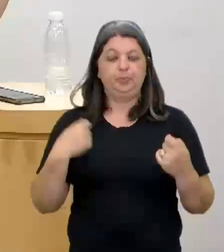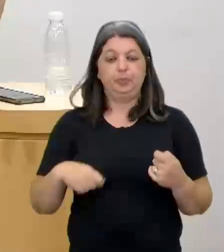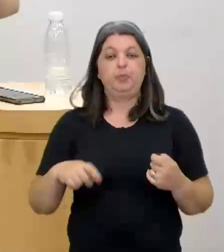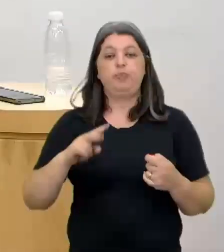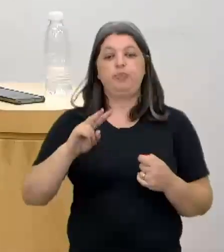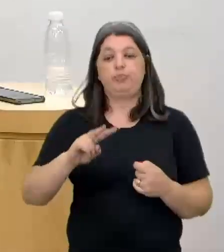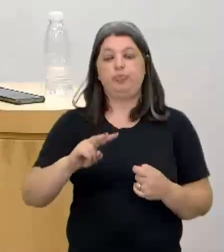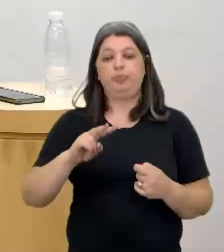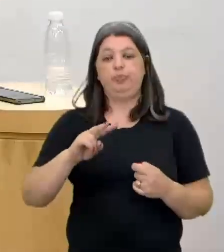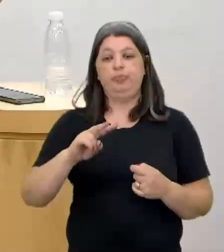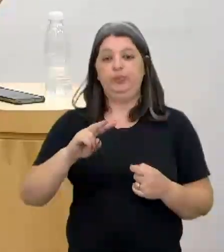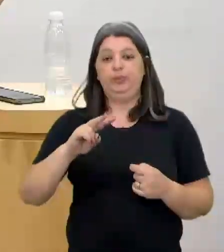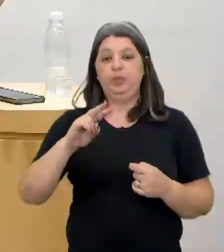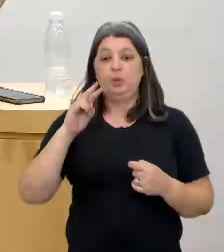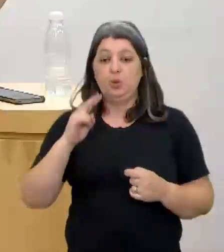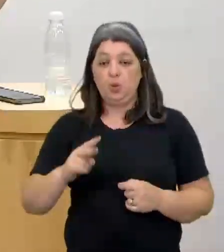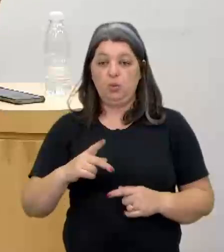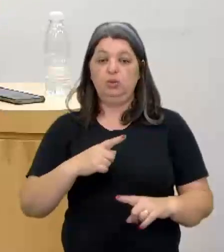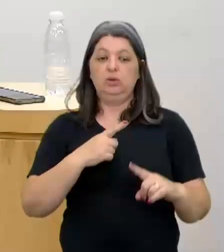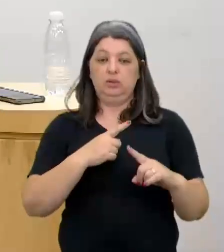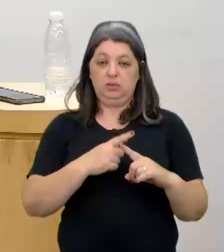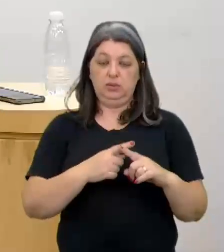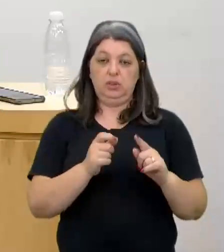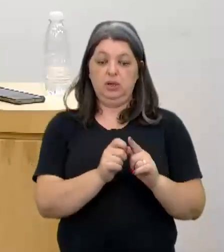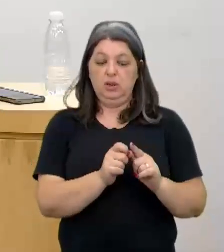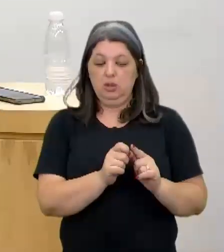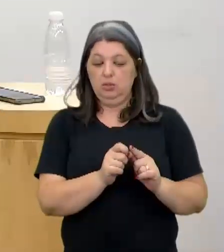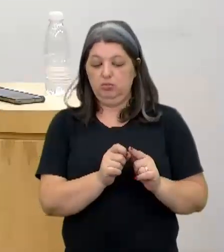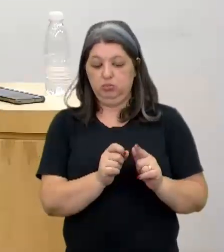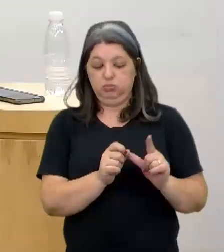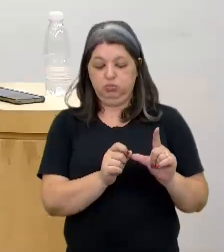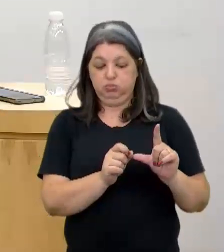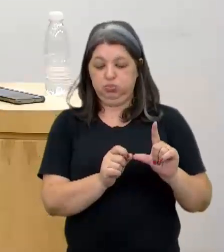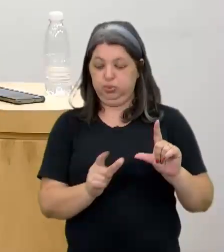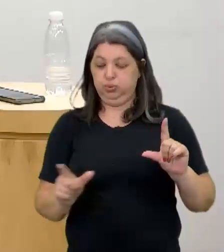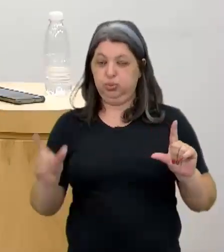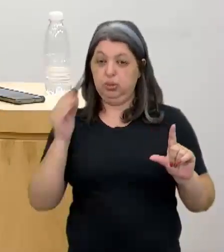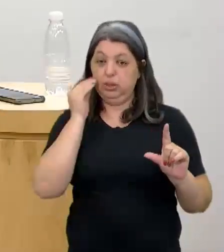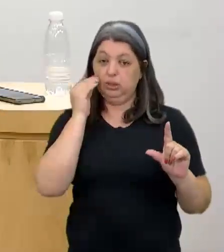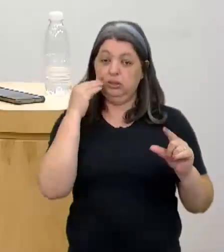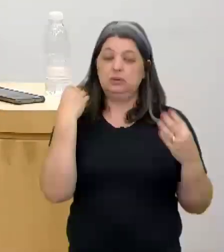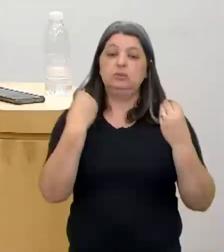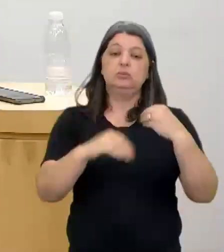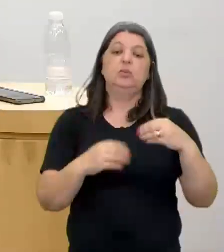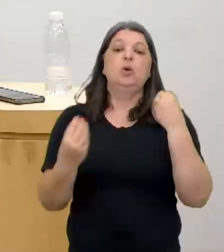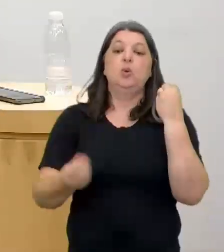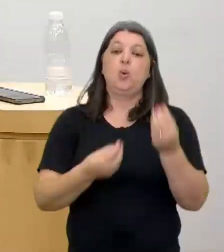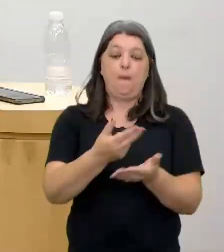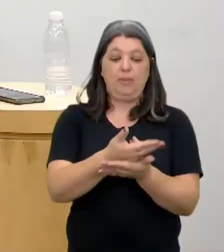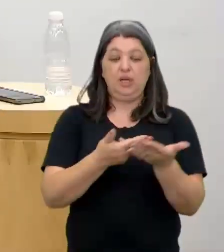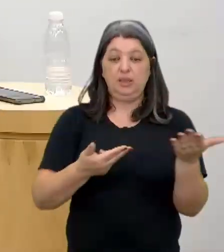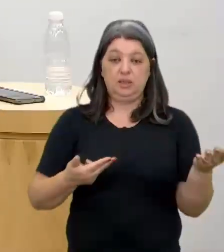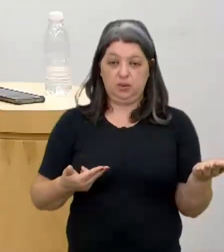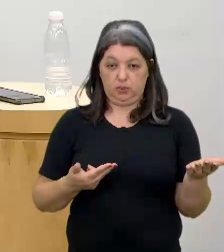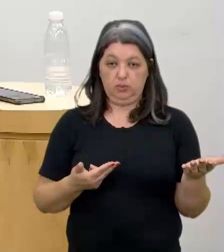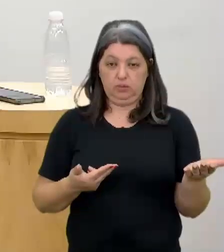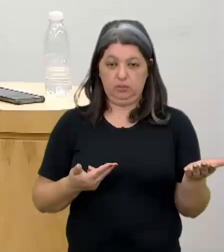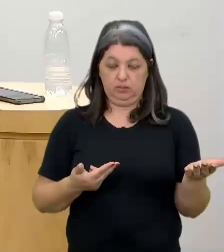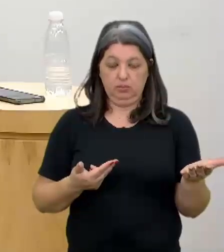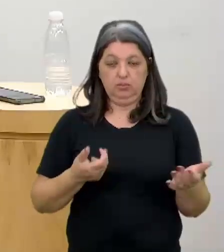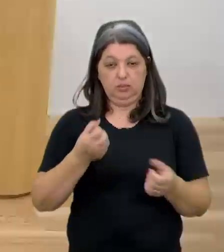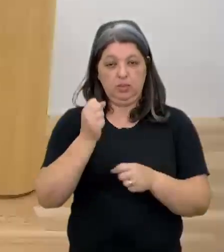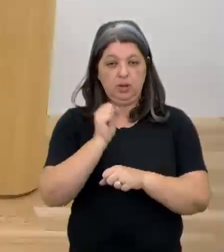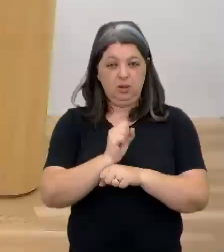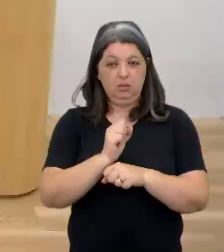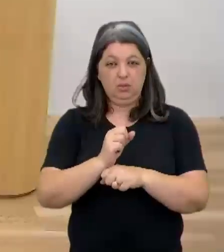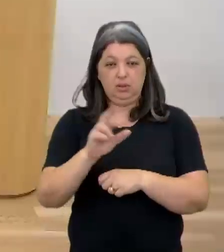multiplicada por 2. Ela vai ter que estar esticada por 2. Então, tenta colocar aí no chat pra mim como que fica esse desenho, tá bom? Tô esperando a sua